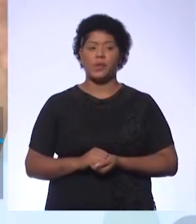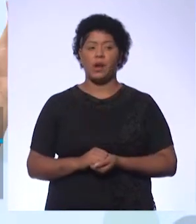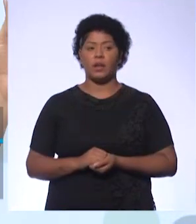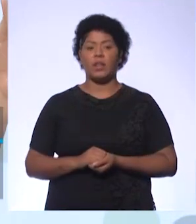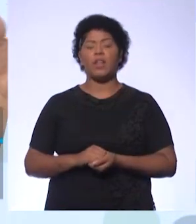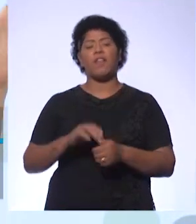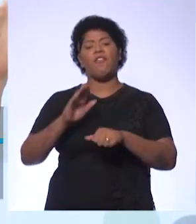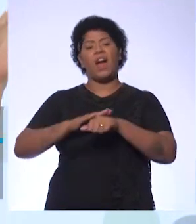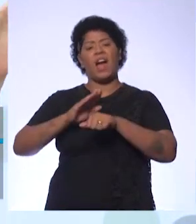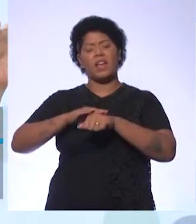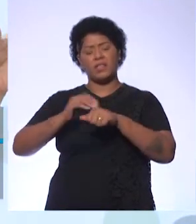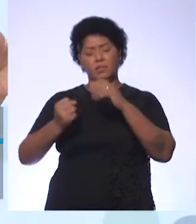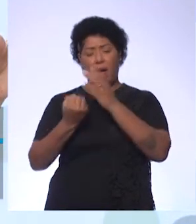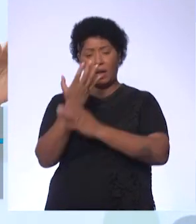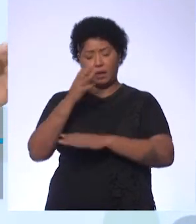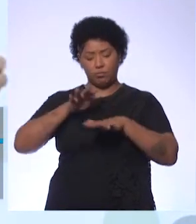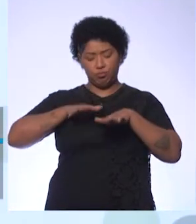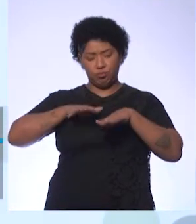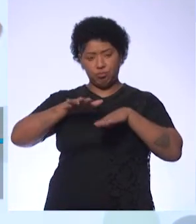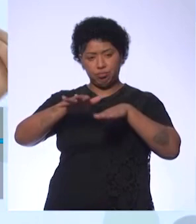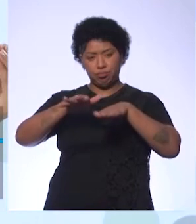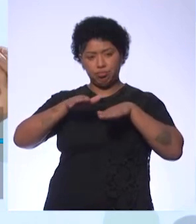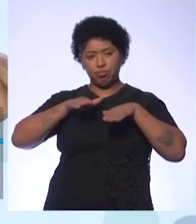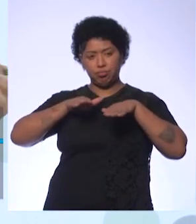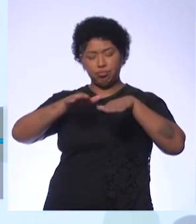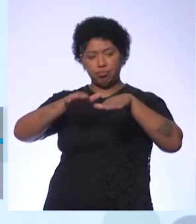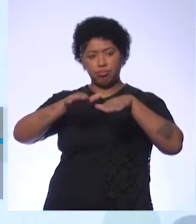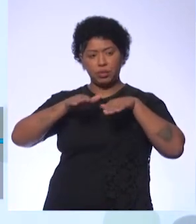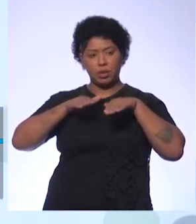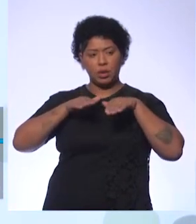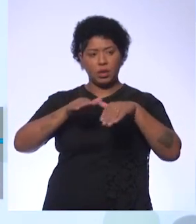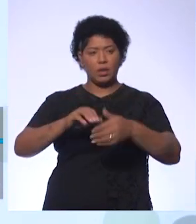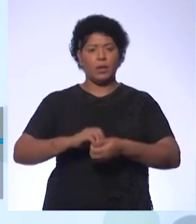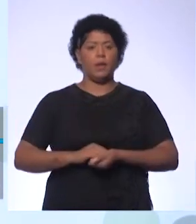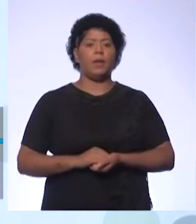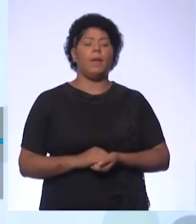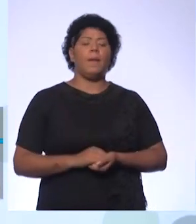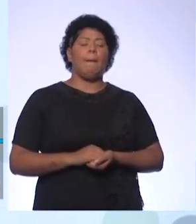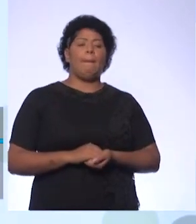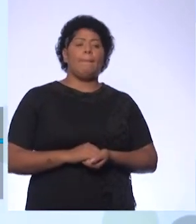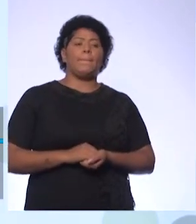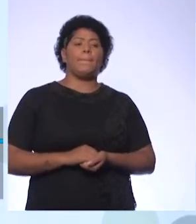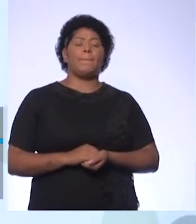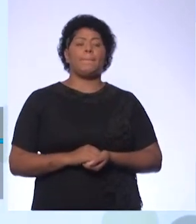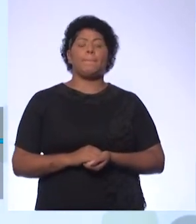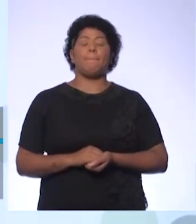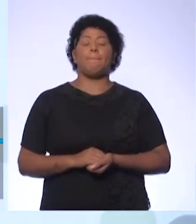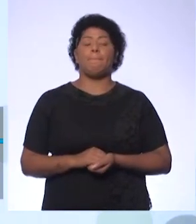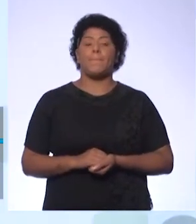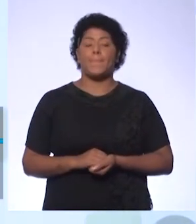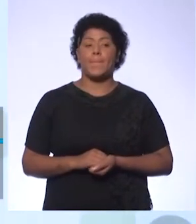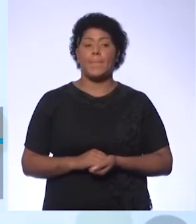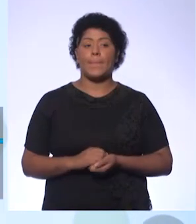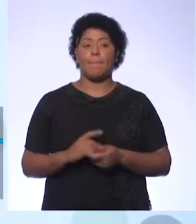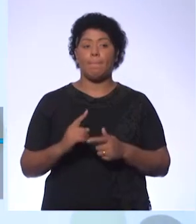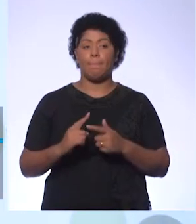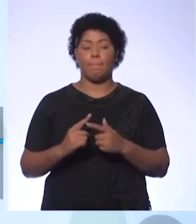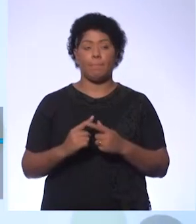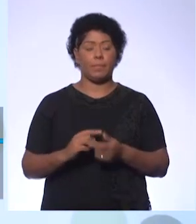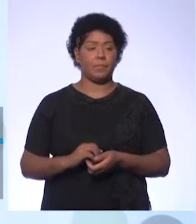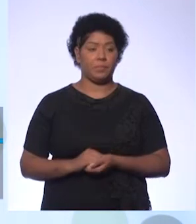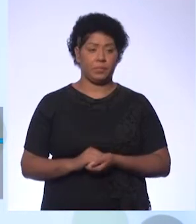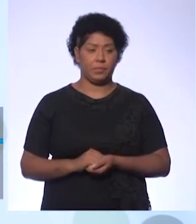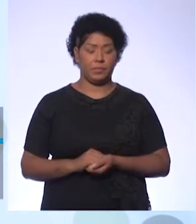nós falamos lá do final do século XVI? A partir dos cercamentos, quando a partir dos